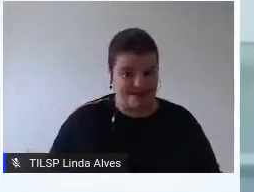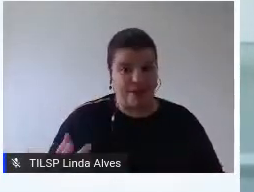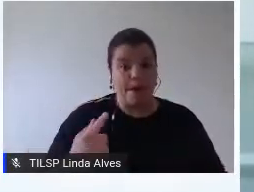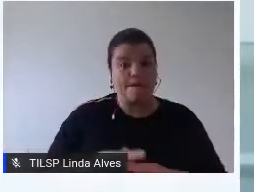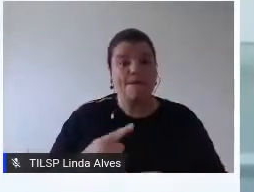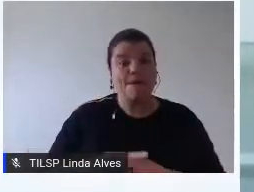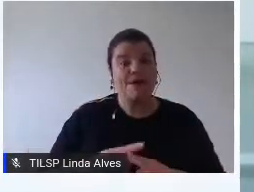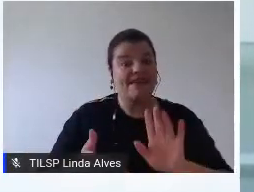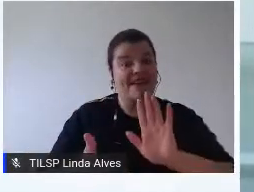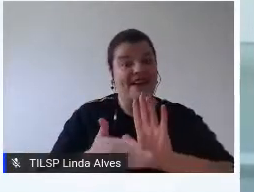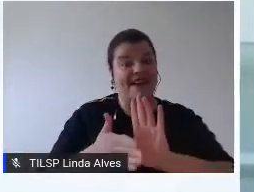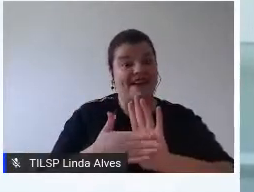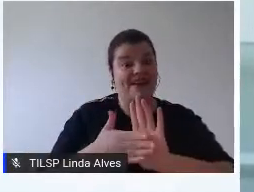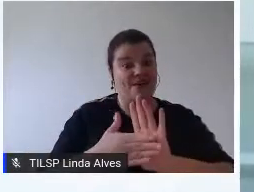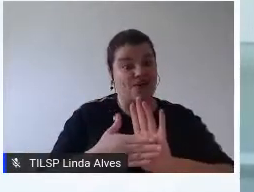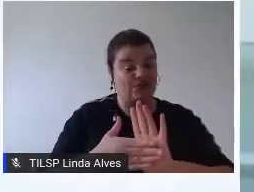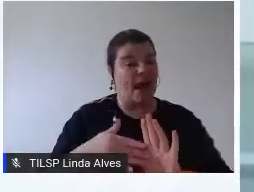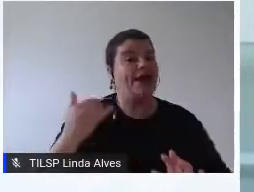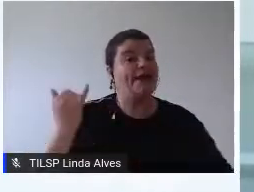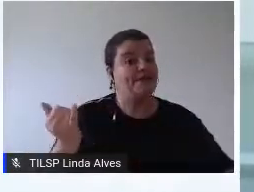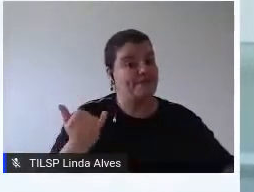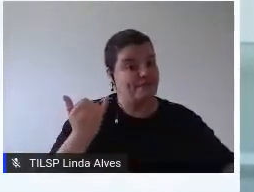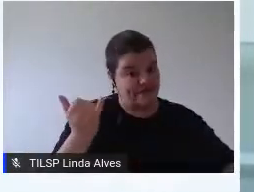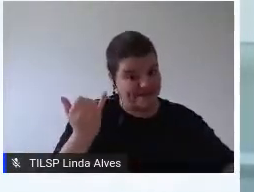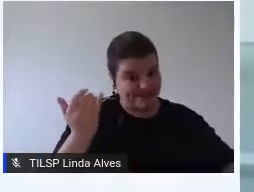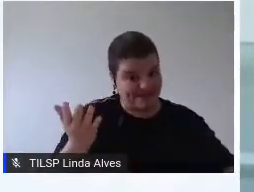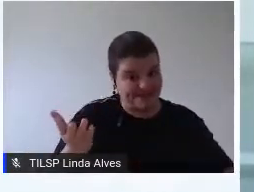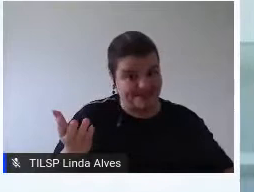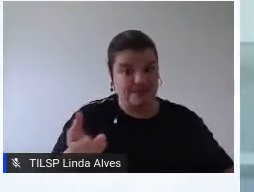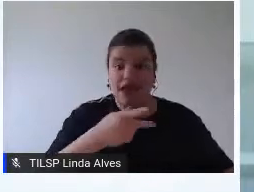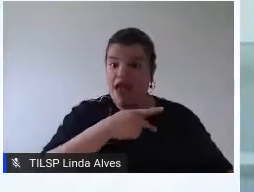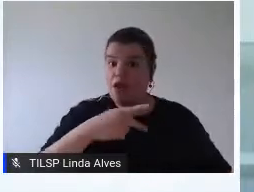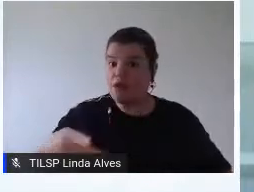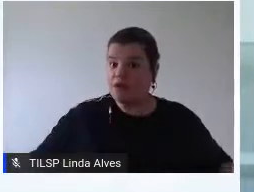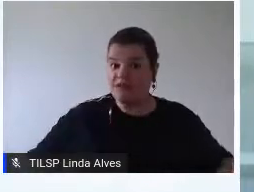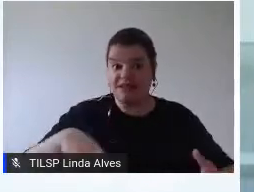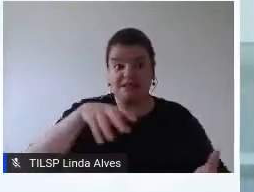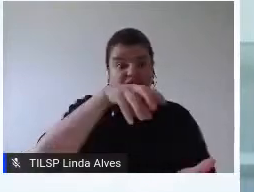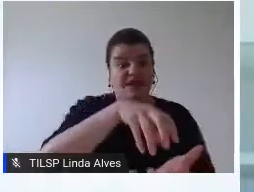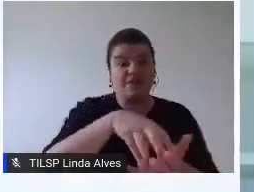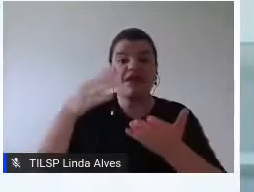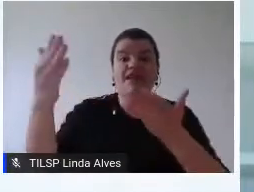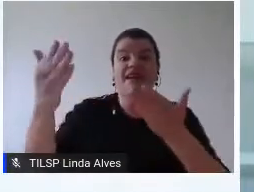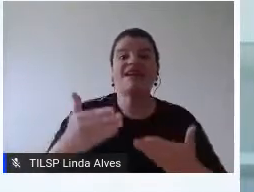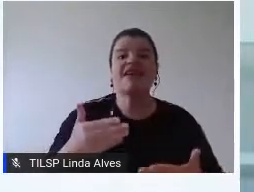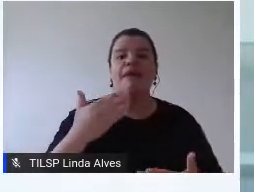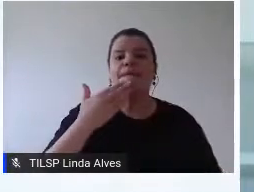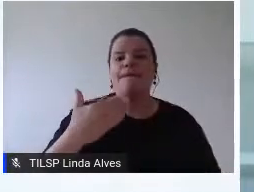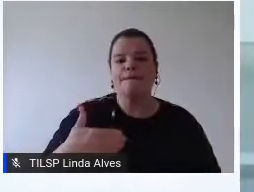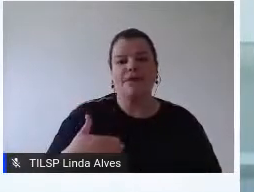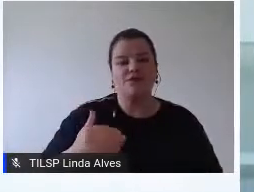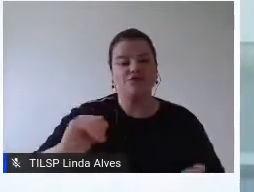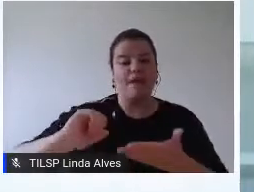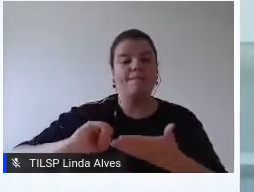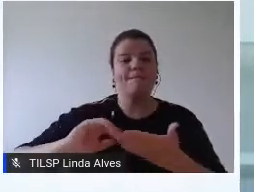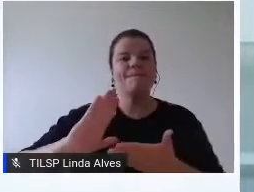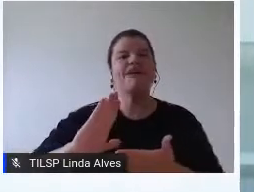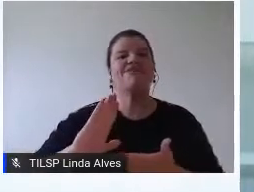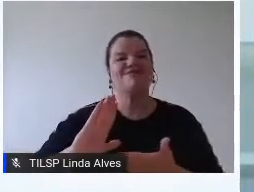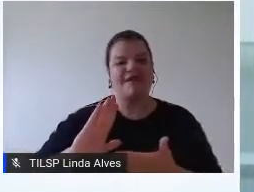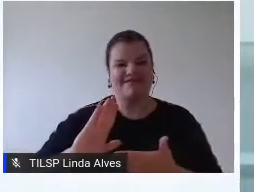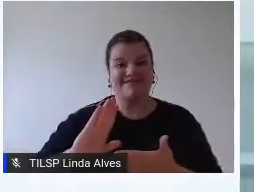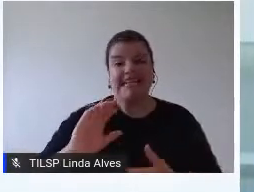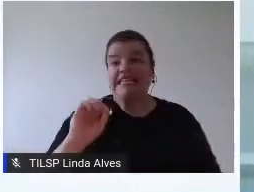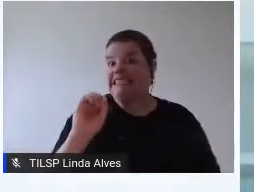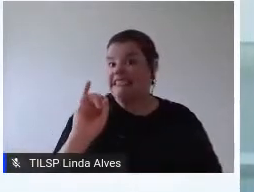a pauta da Câmara é muito relevante. Por exemplo, é o presidente da Câmara que recepciona um pedido de impeachment. Então, se o presidente